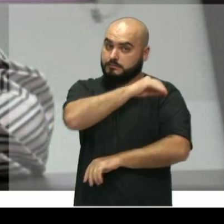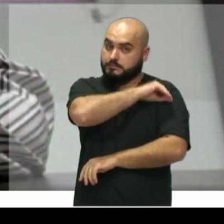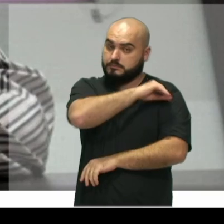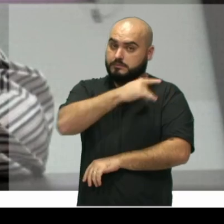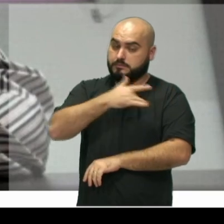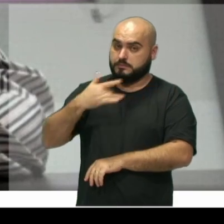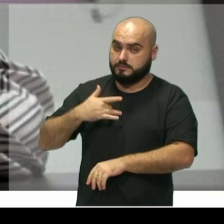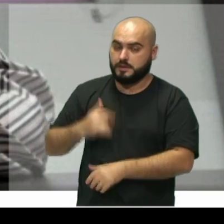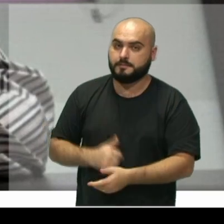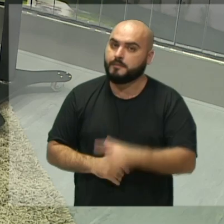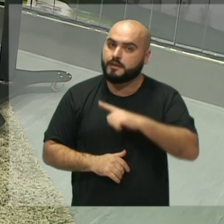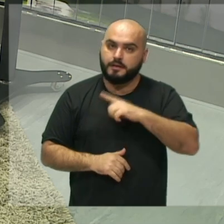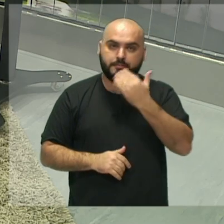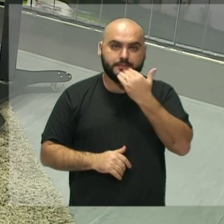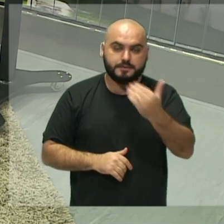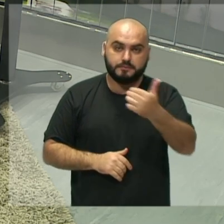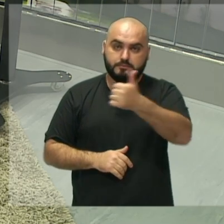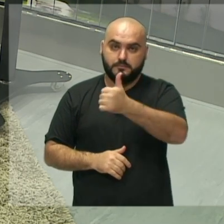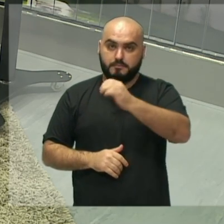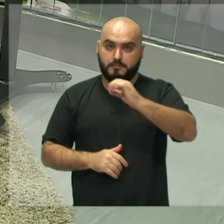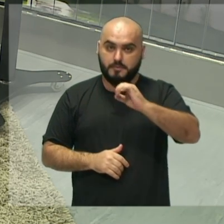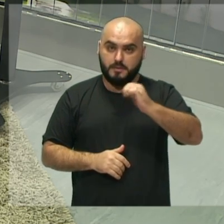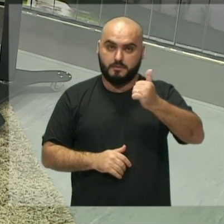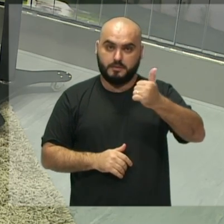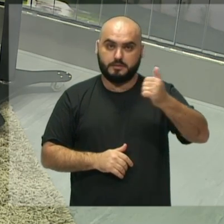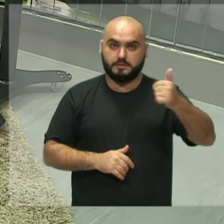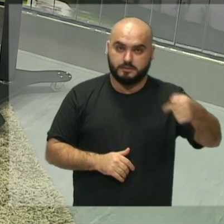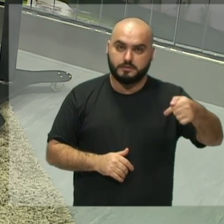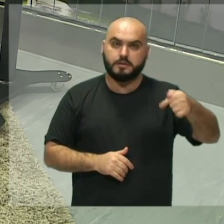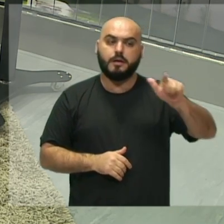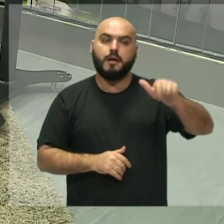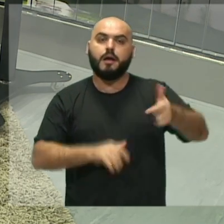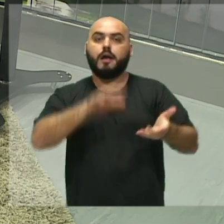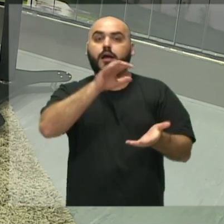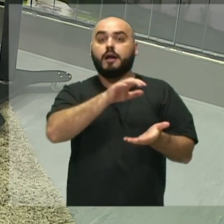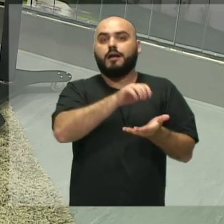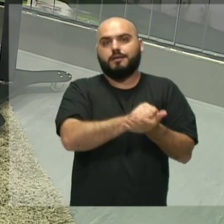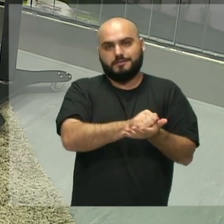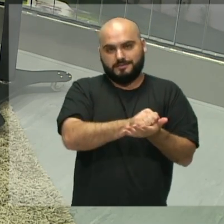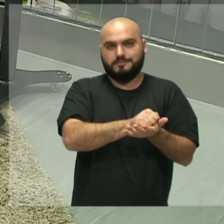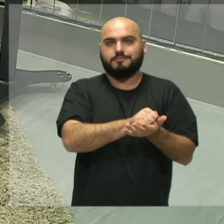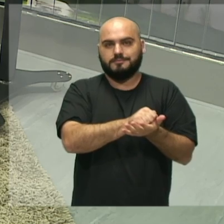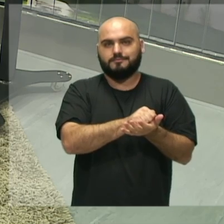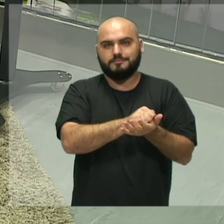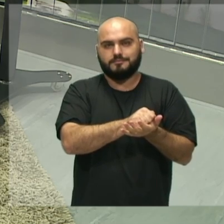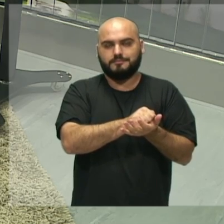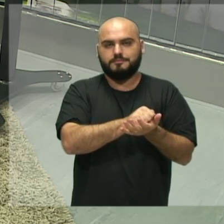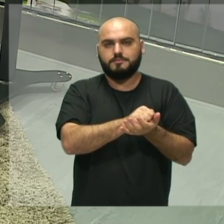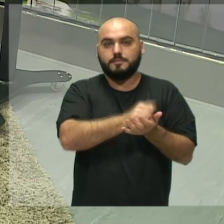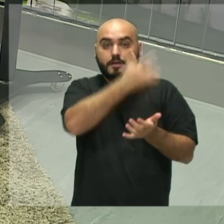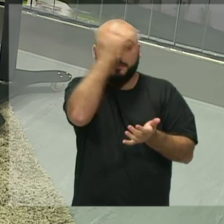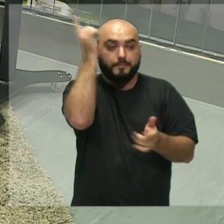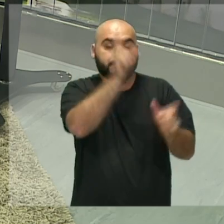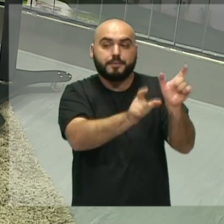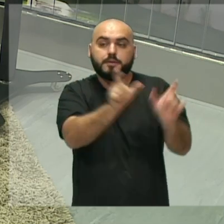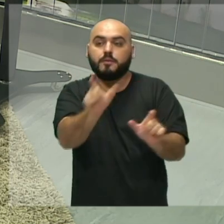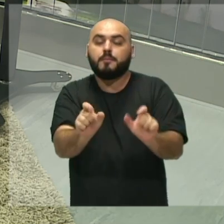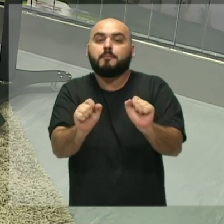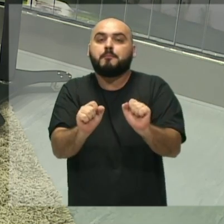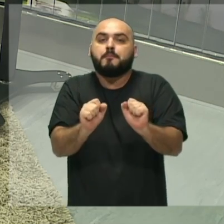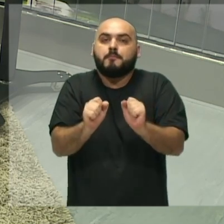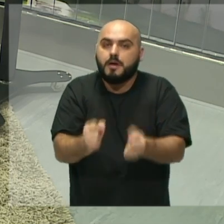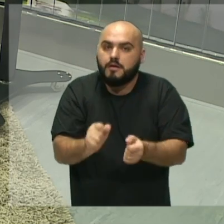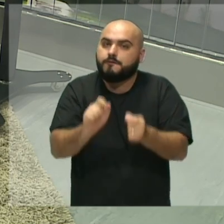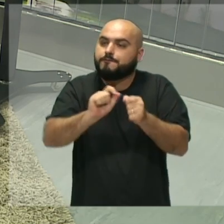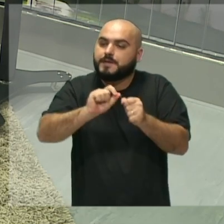indicação a 1017, que trata do cadastro. Penso que nós podemos se utilizar desse cadastro para que as pessoas possam fazer ali a